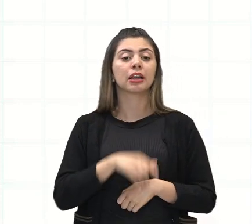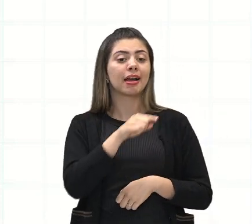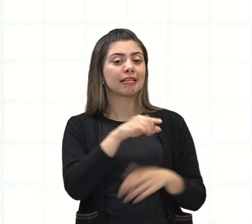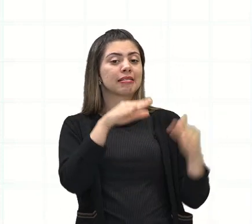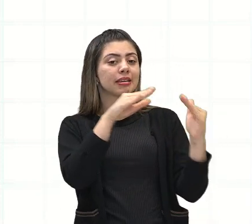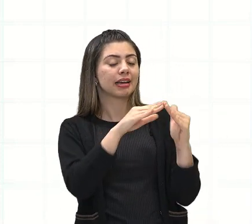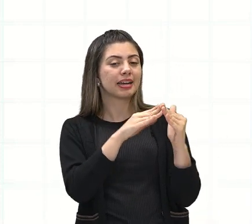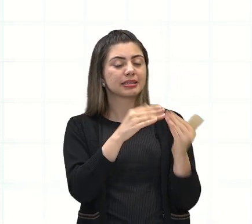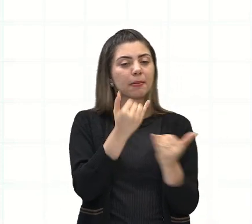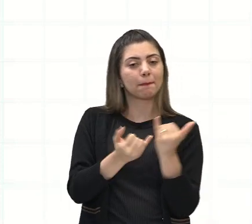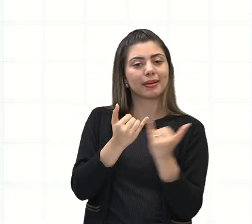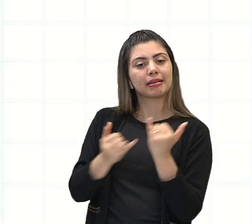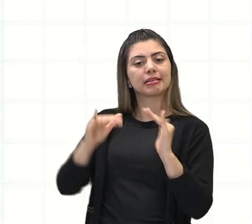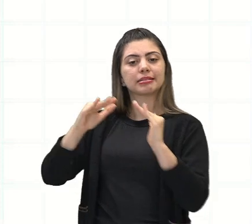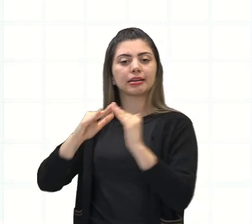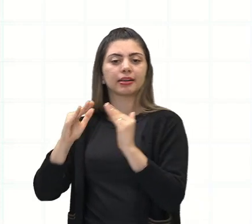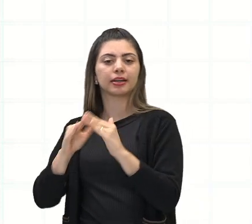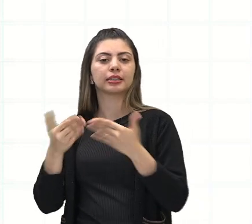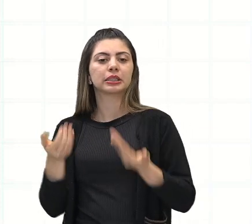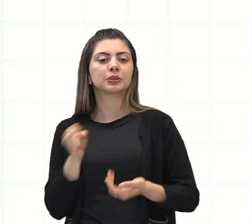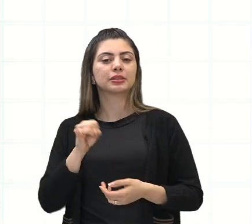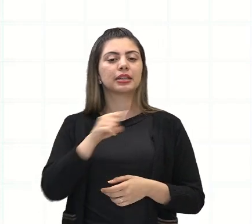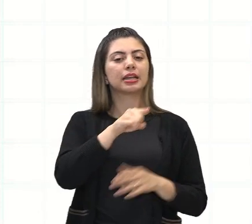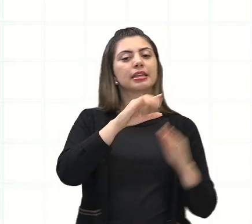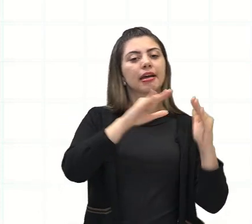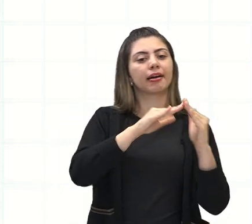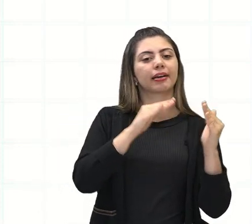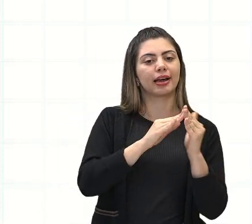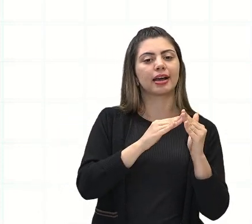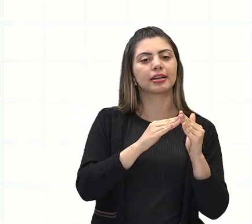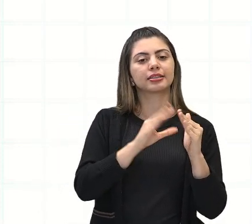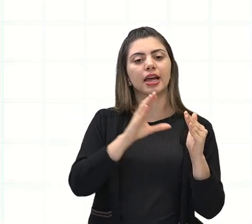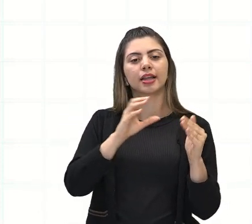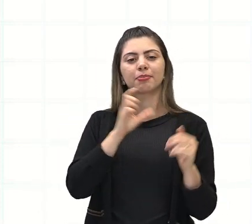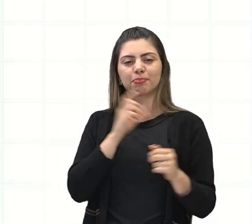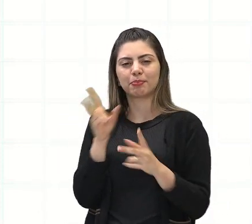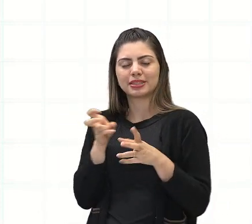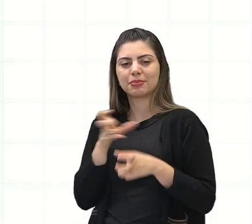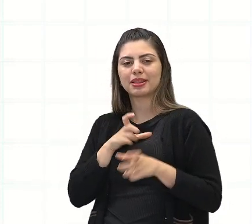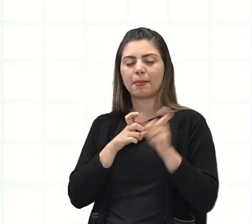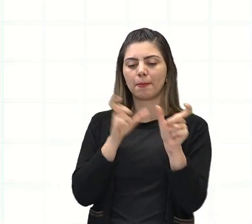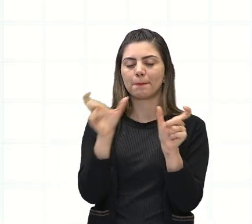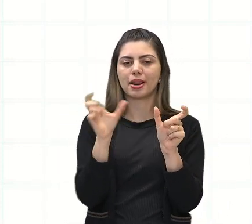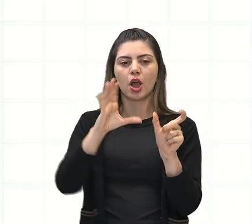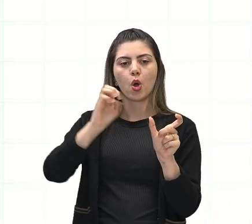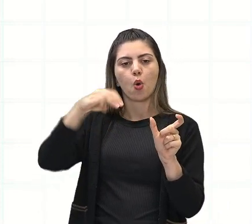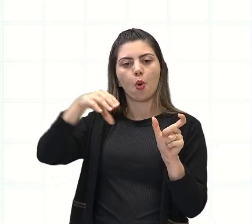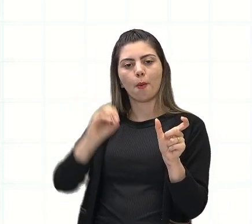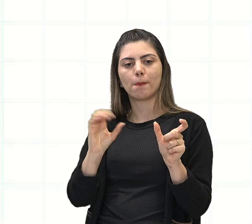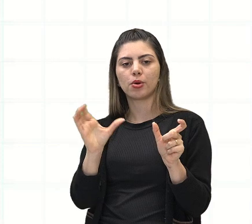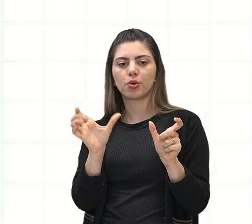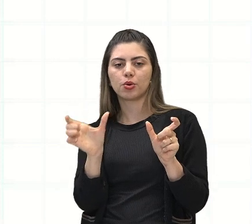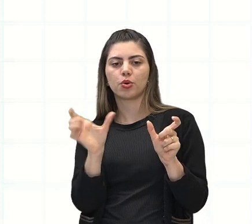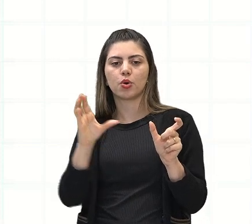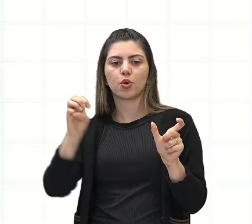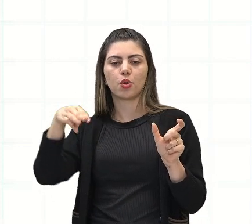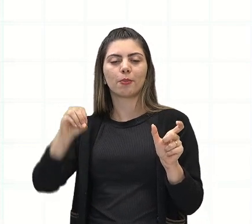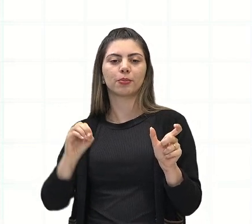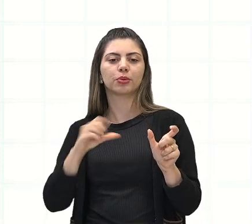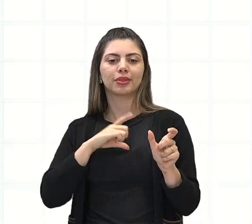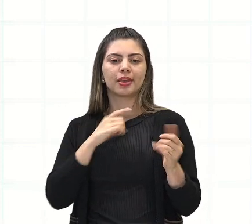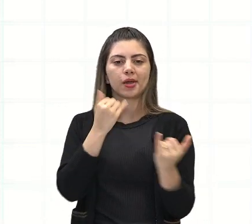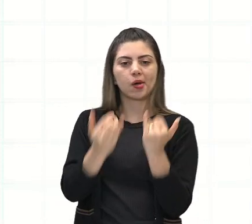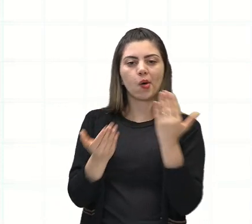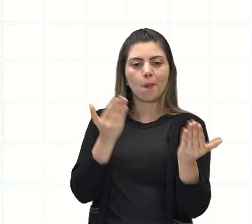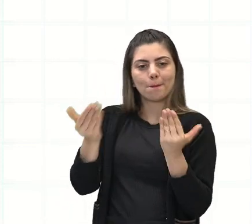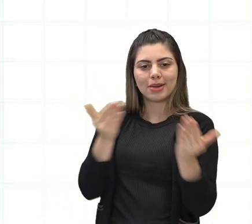casa, como se a casa fosse fóssil. Olha o como aqui aparecendo. Como se a casa fosse fóssil, casca,